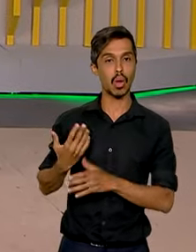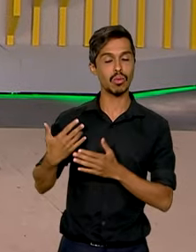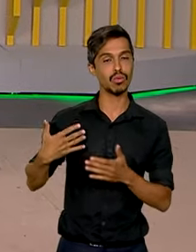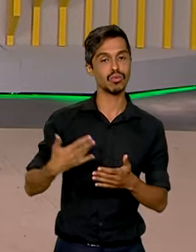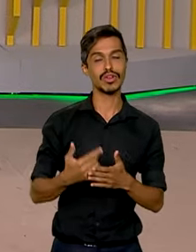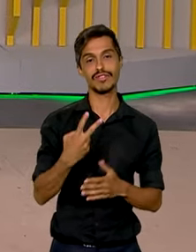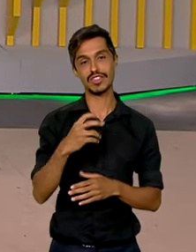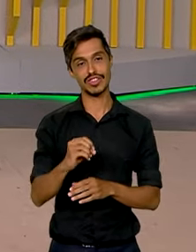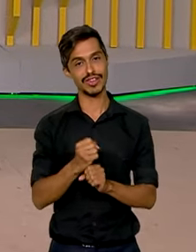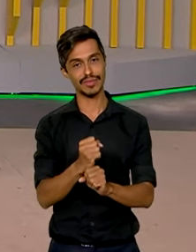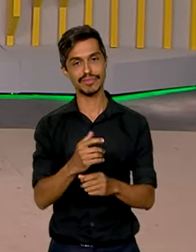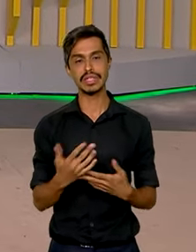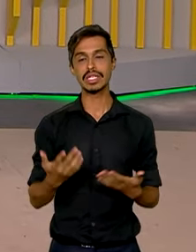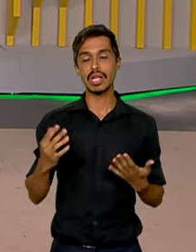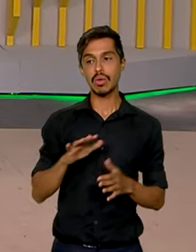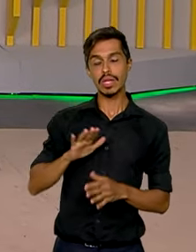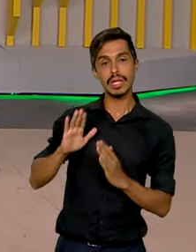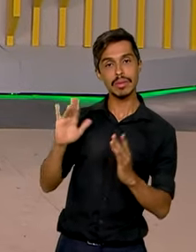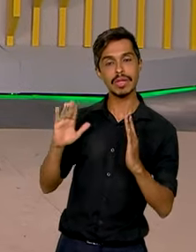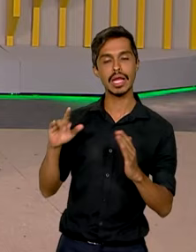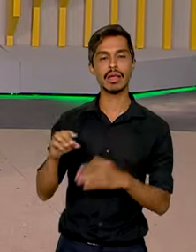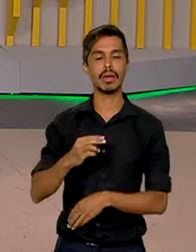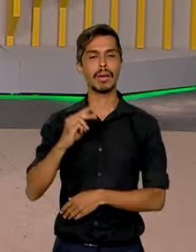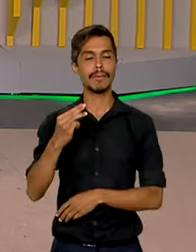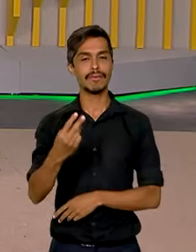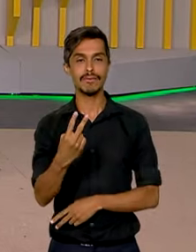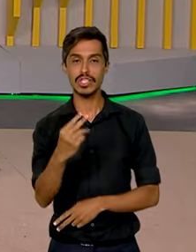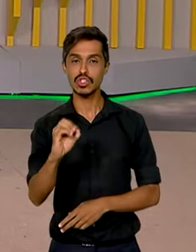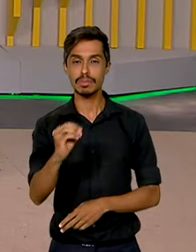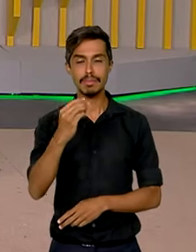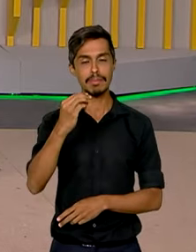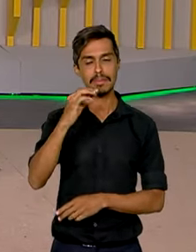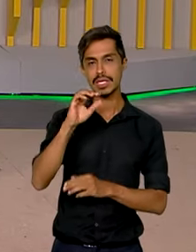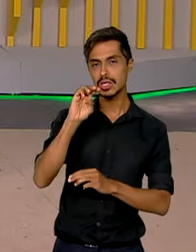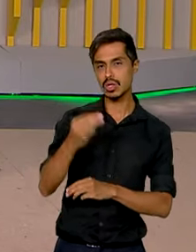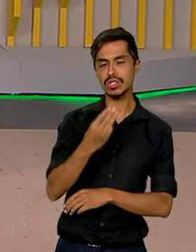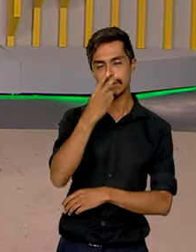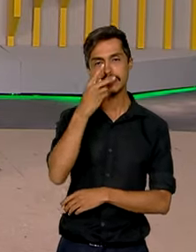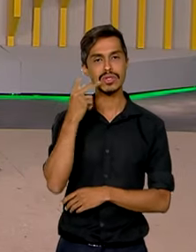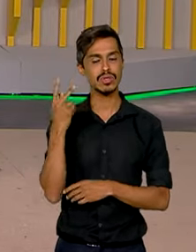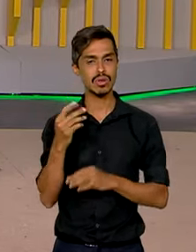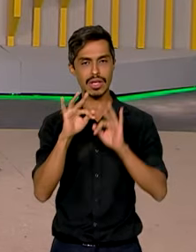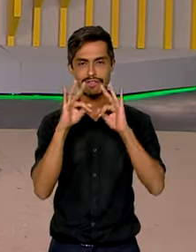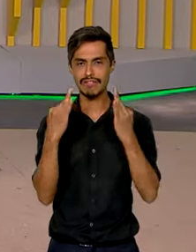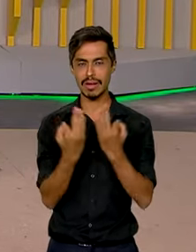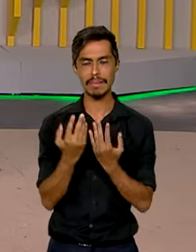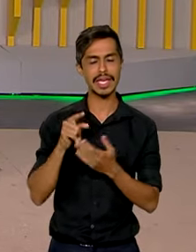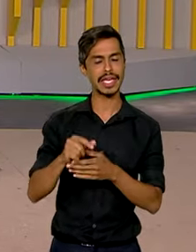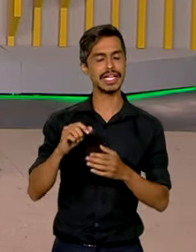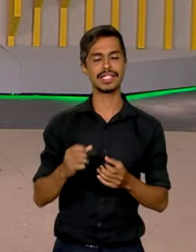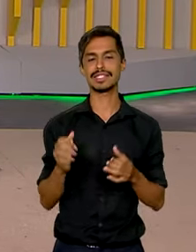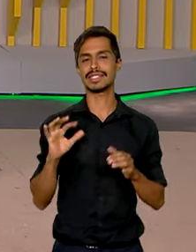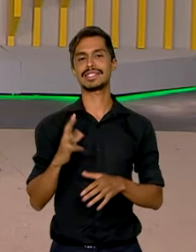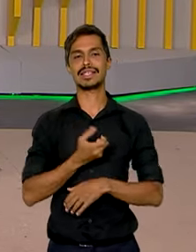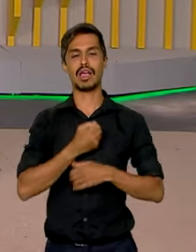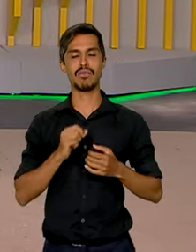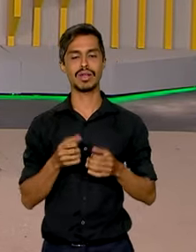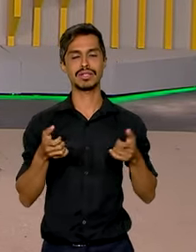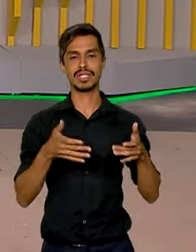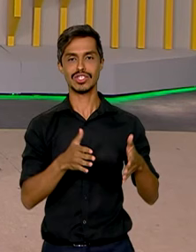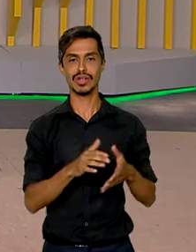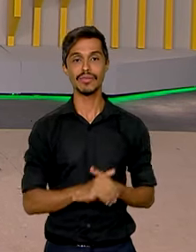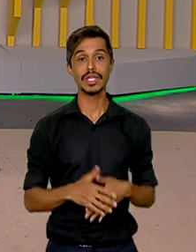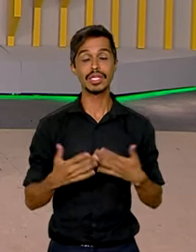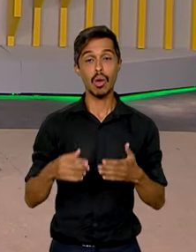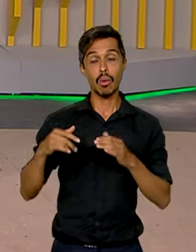milhões de brasileiros saíram da situação de pobreza com a ajuda desse benefício é Roberto duas décadas depois o programa